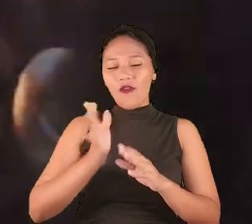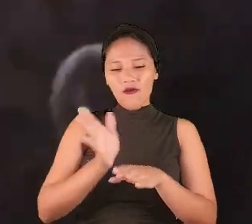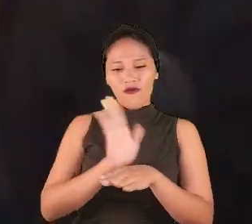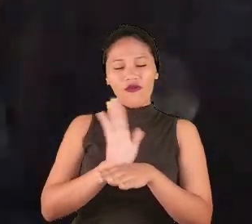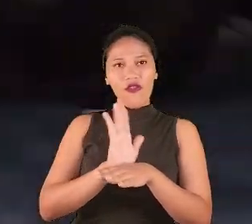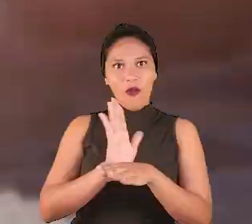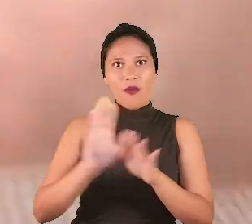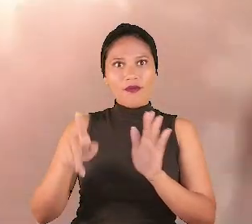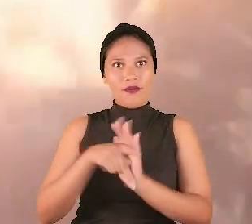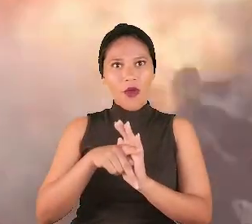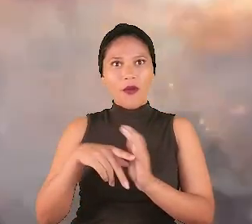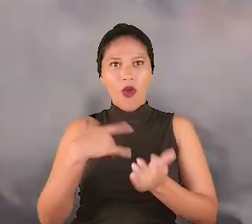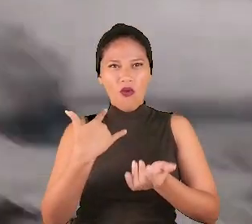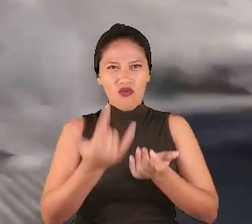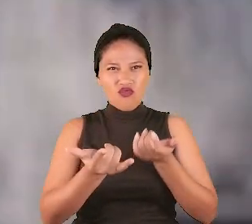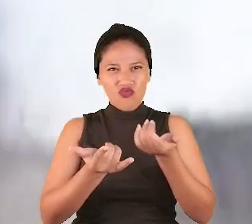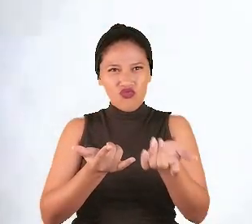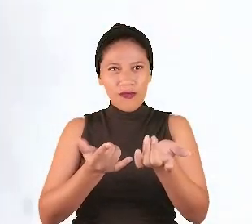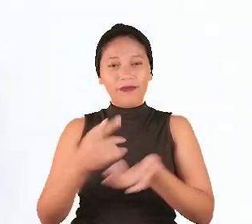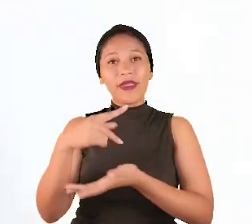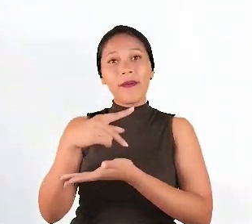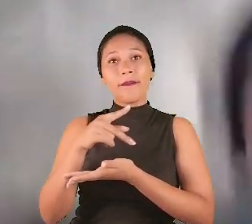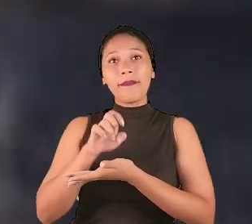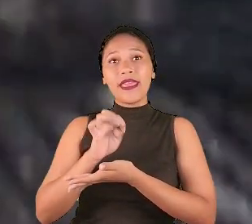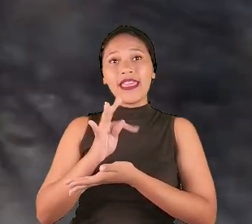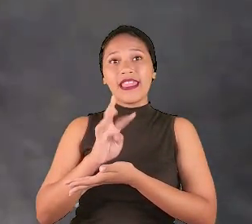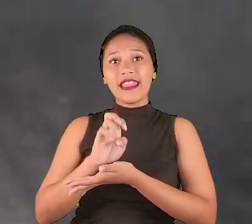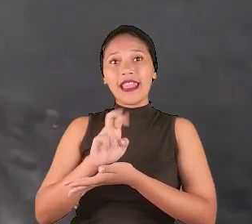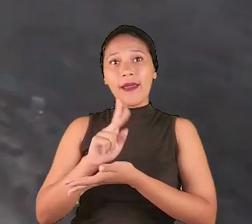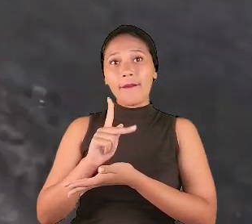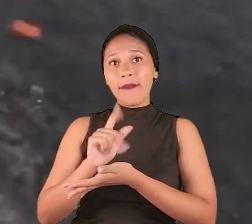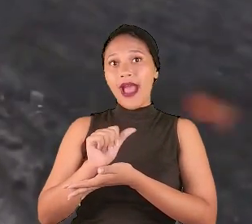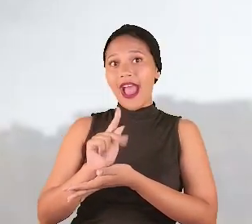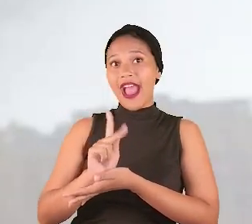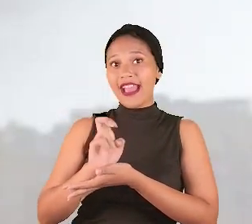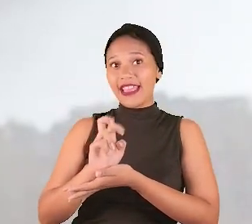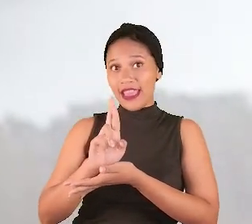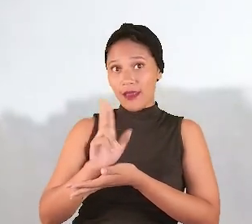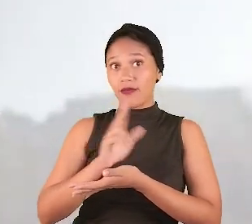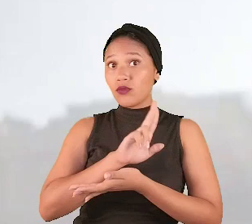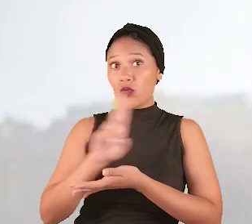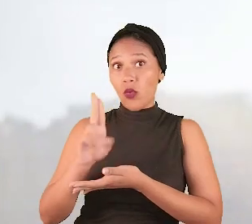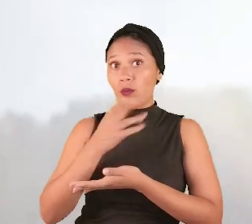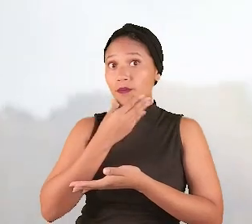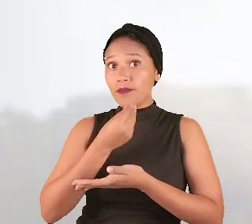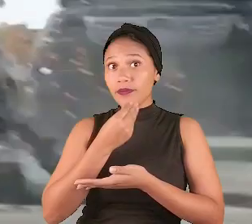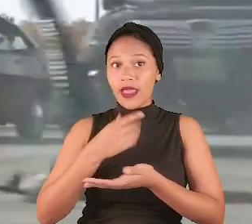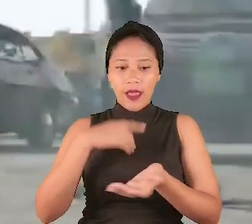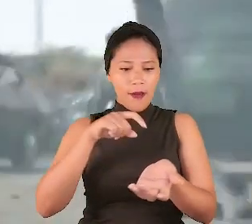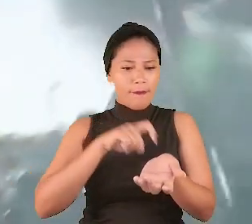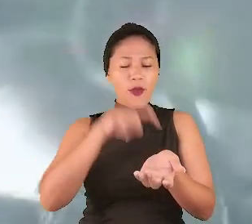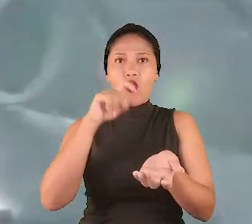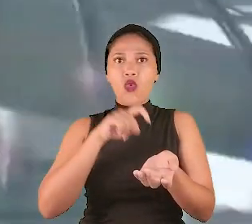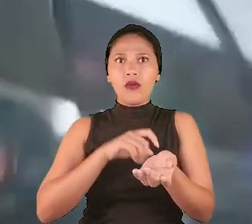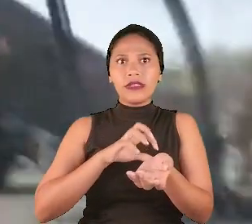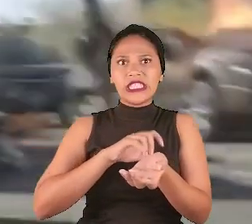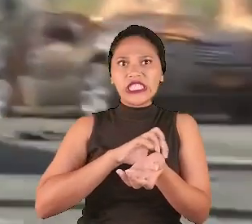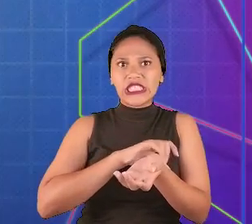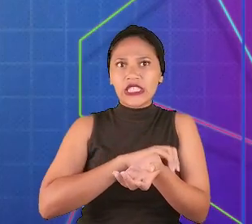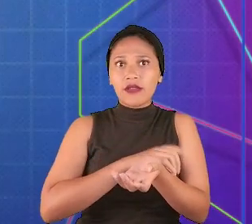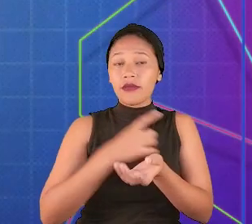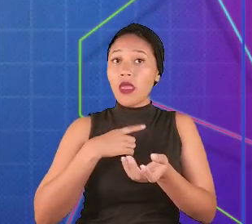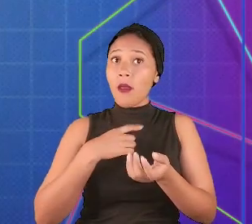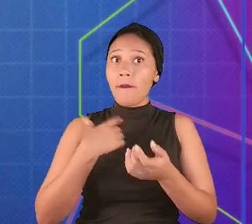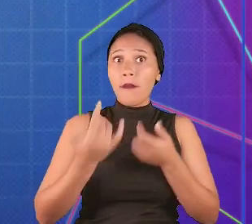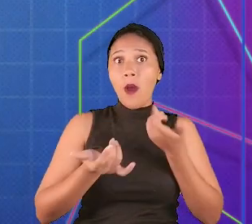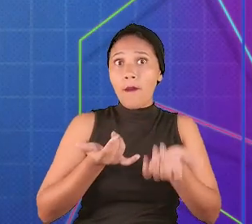do Homem-Aranha. O filme conta a história de Peter Parker, um menino que é picado por uma aranha e ganha superpoderes. Agora,